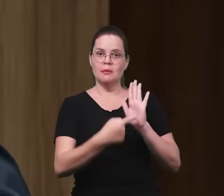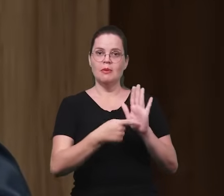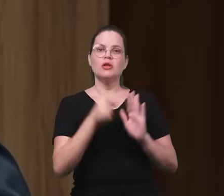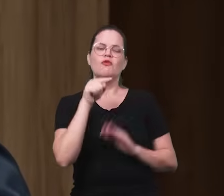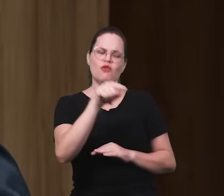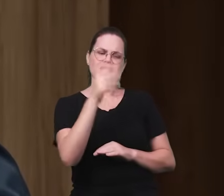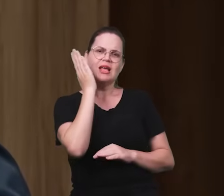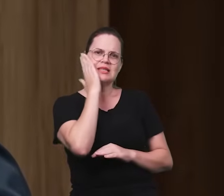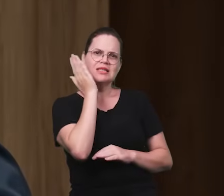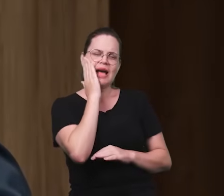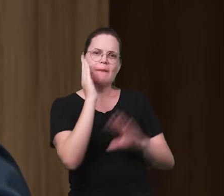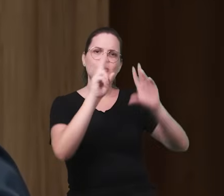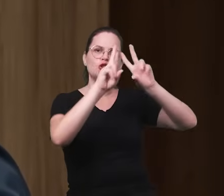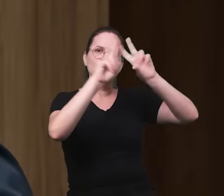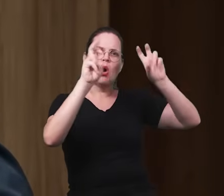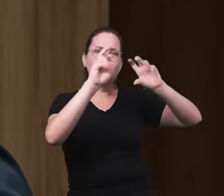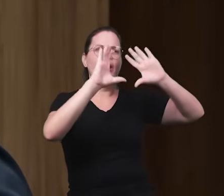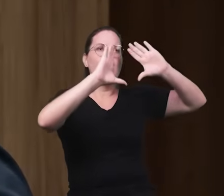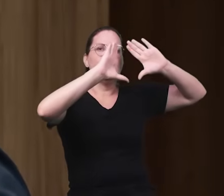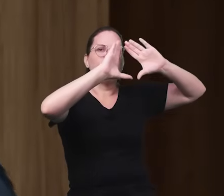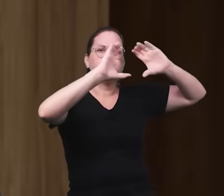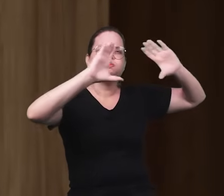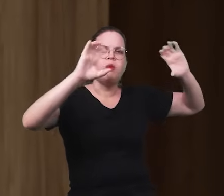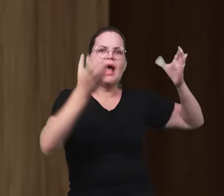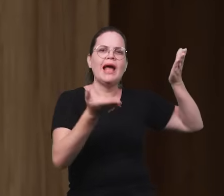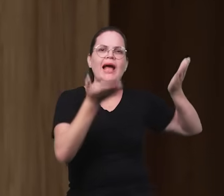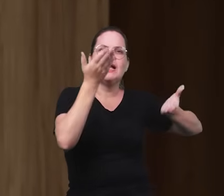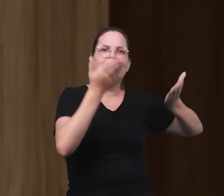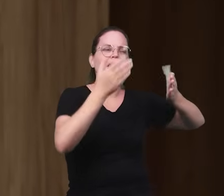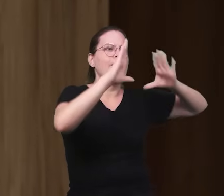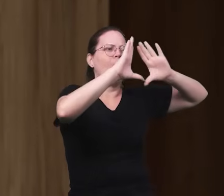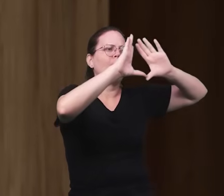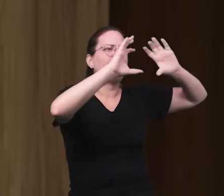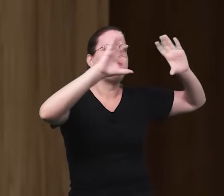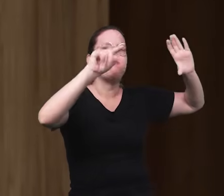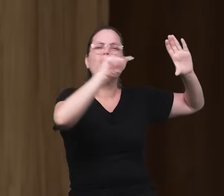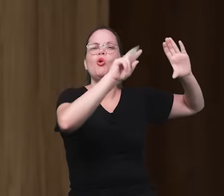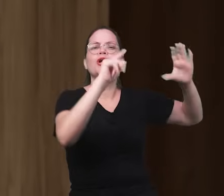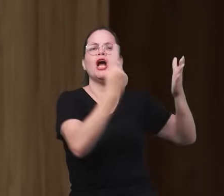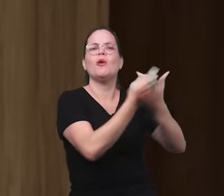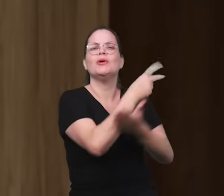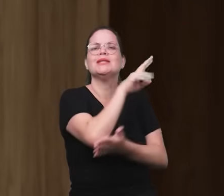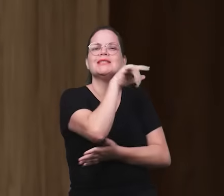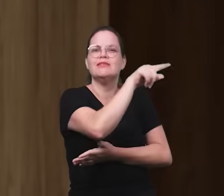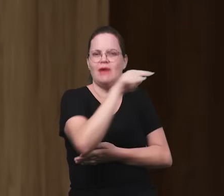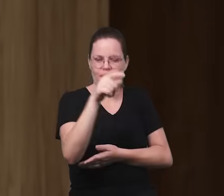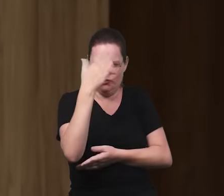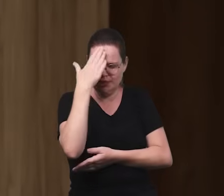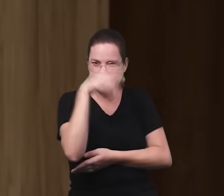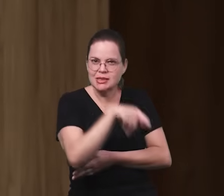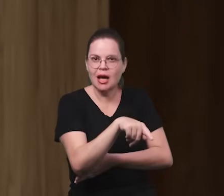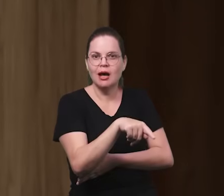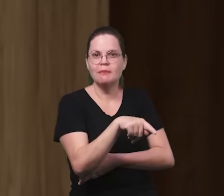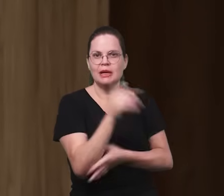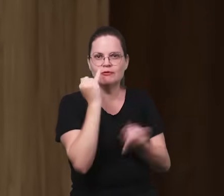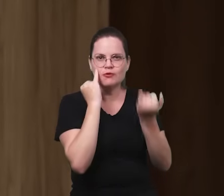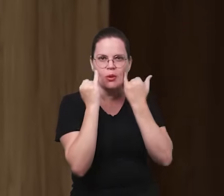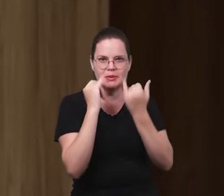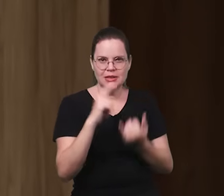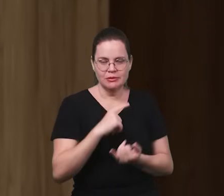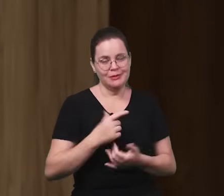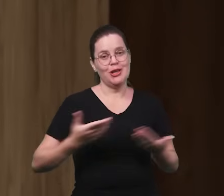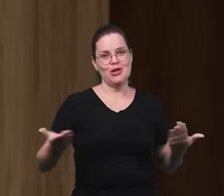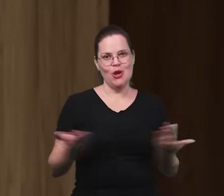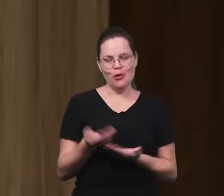do equilíbrio das grossas nuvens, que está relacionado com isso e que acaba que a imprensa hoje tem